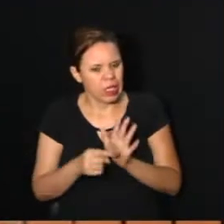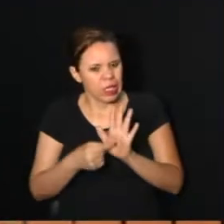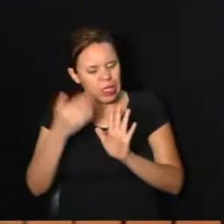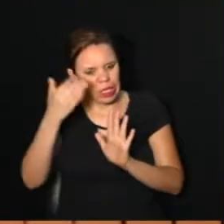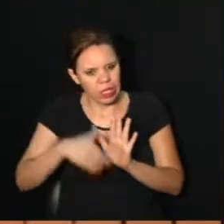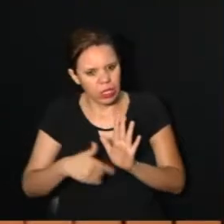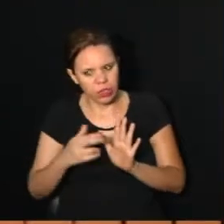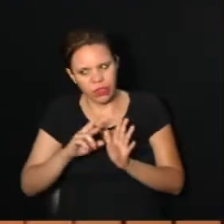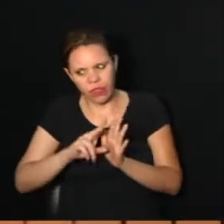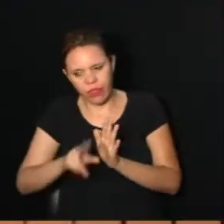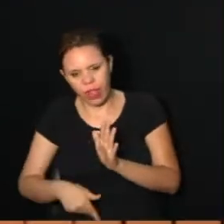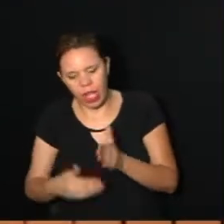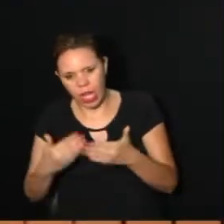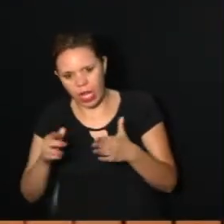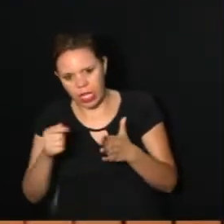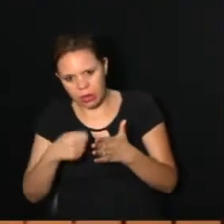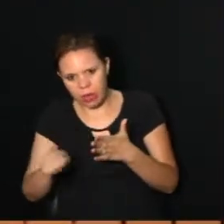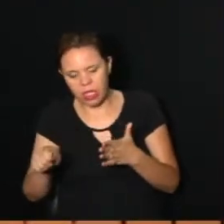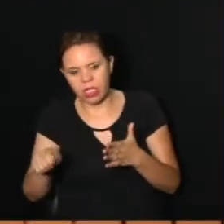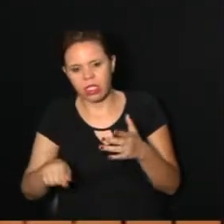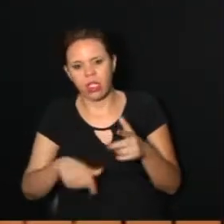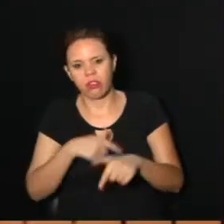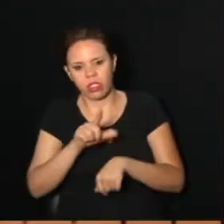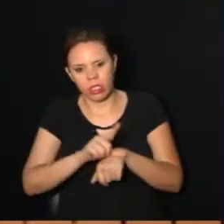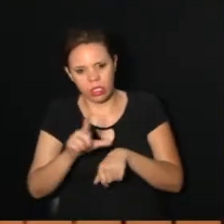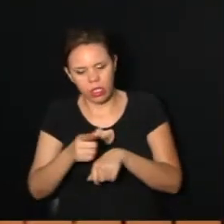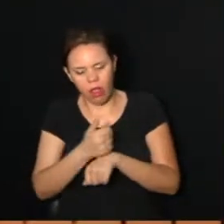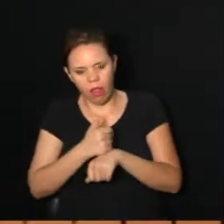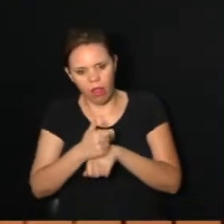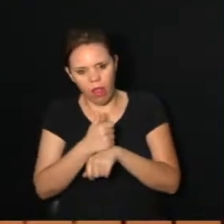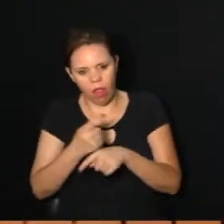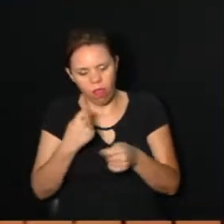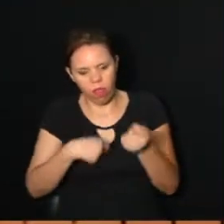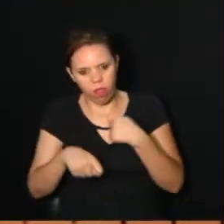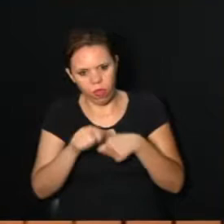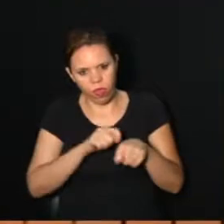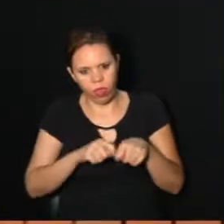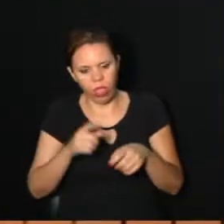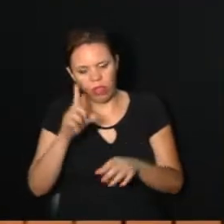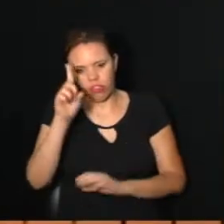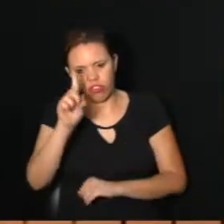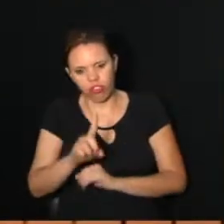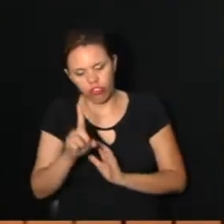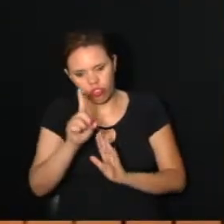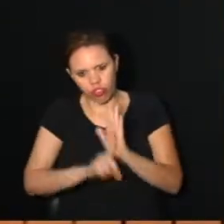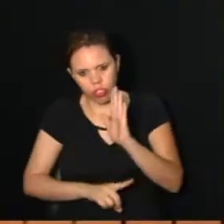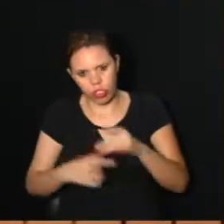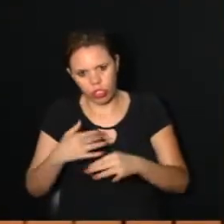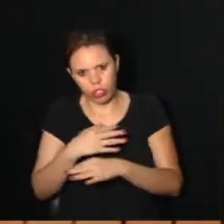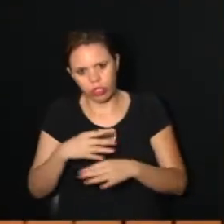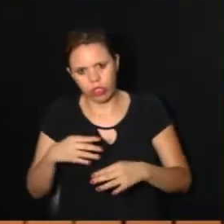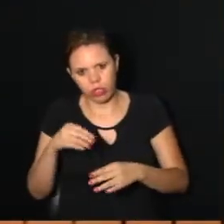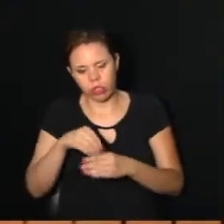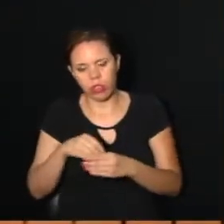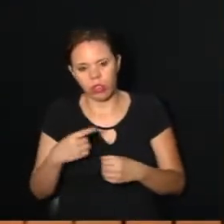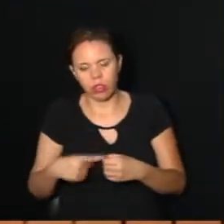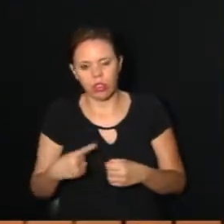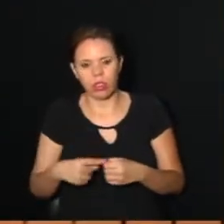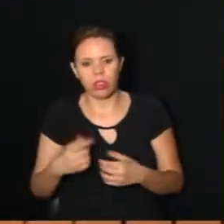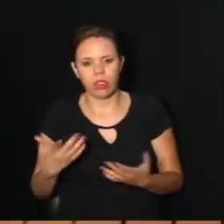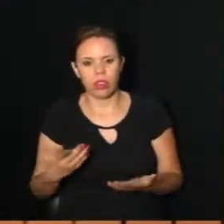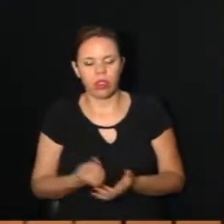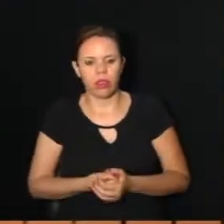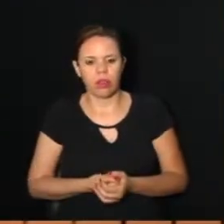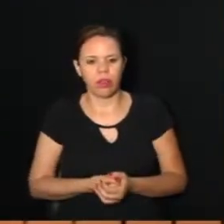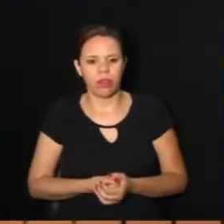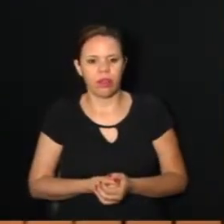outras liberações de atividades econômicas do direito urbanístico, entendidas como aquela que não veda. Sabe o que é isso?